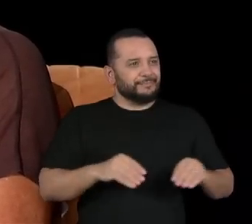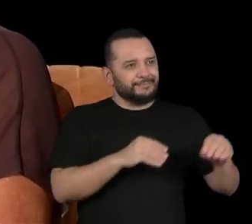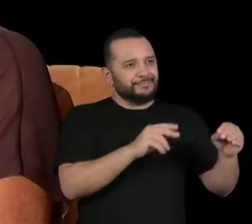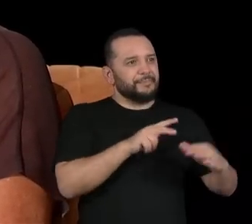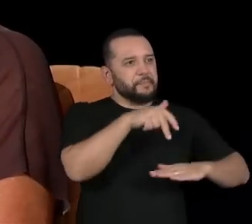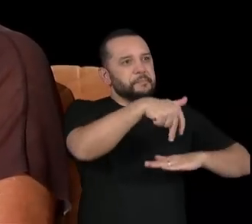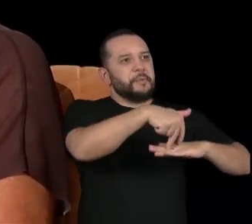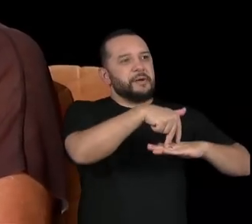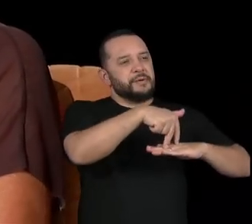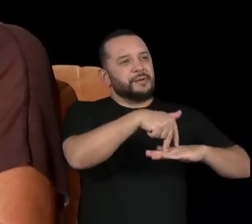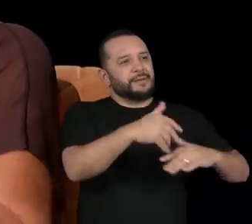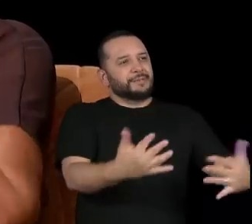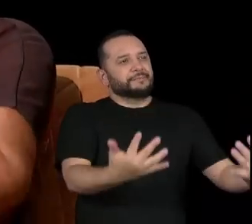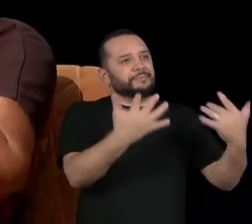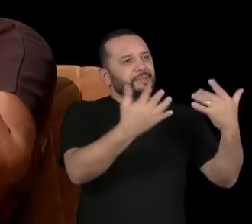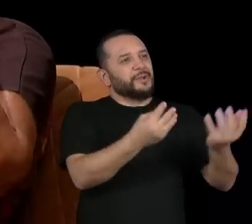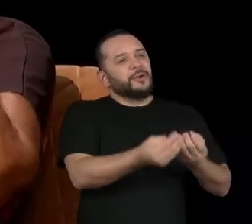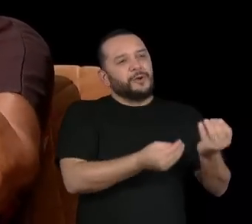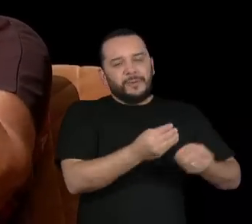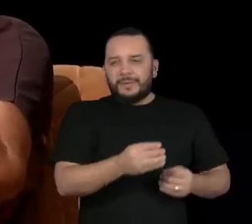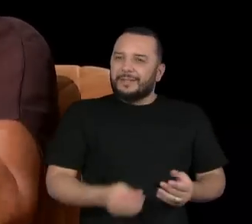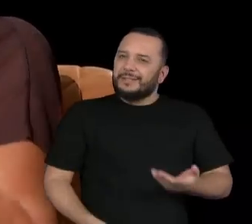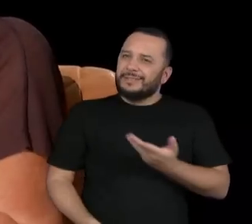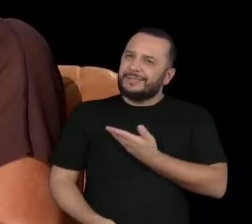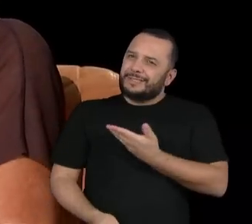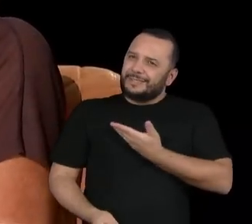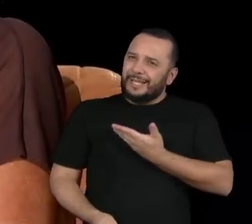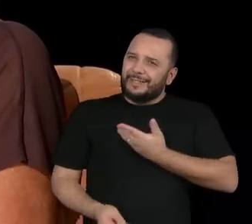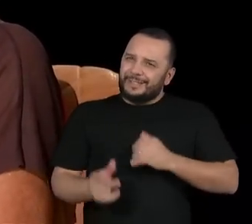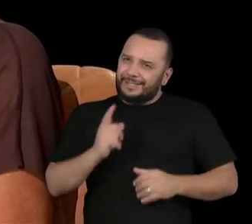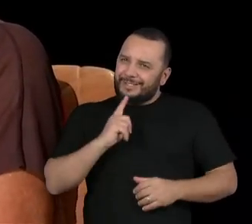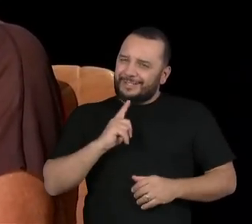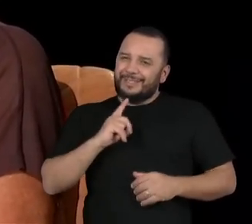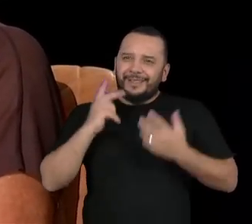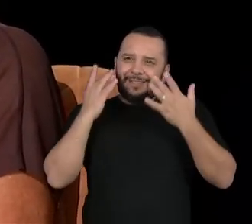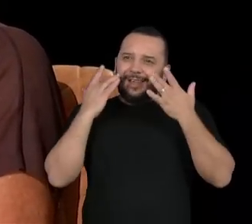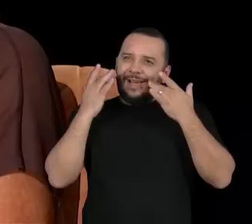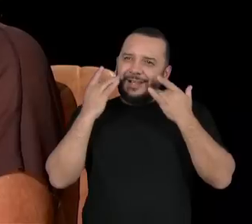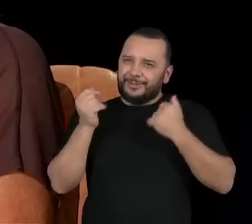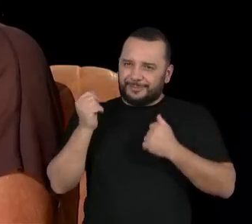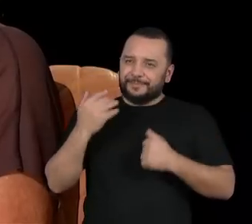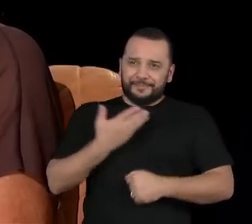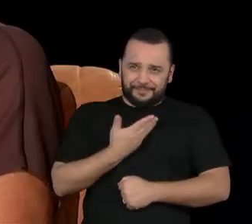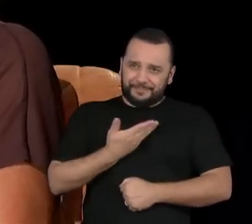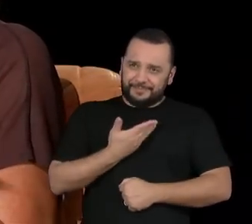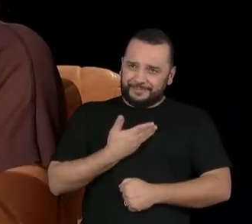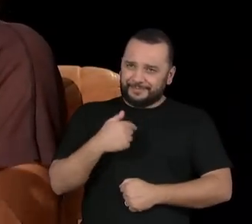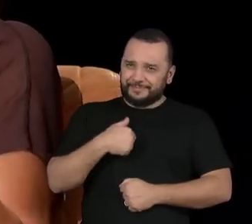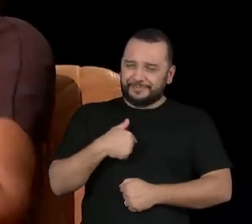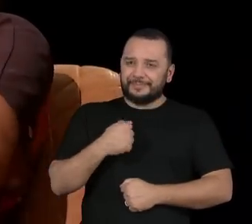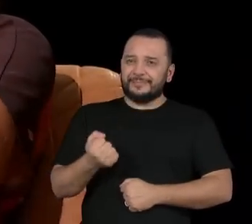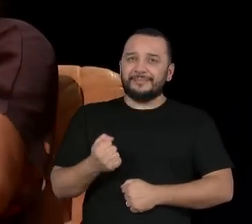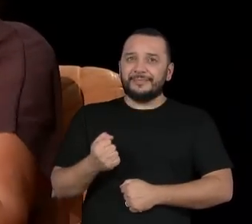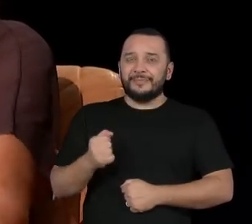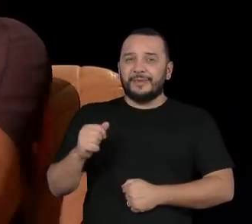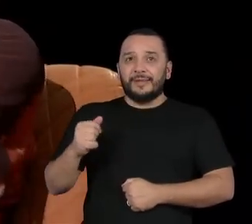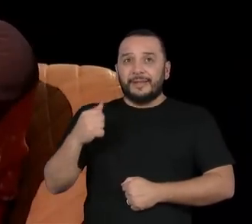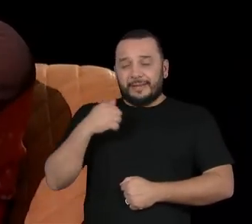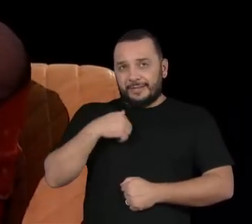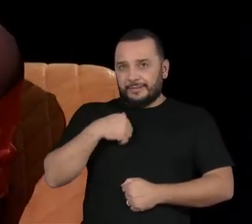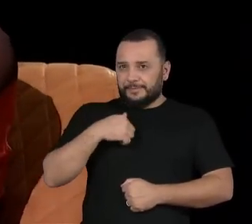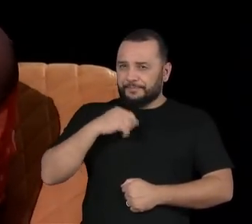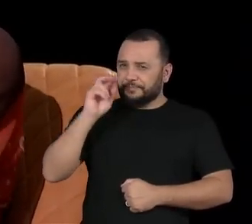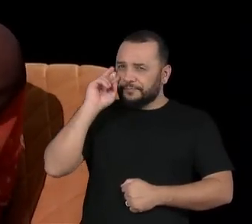teatro. Eu nem ia ver. Então, eu ficava esperando ela sair